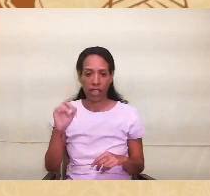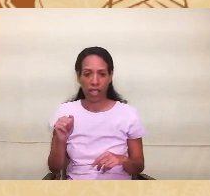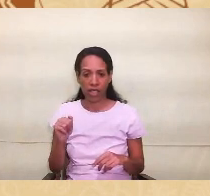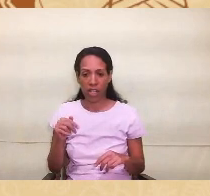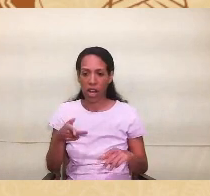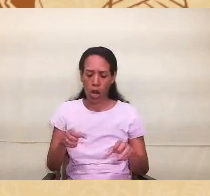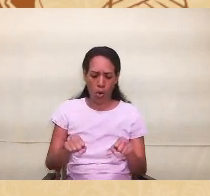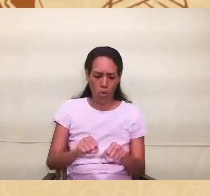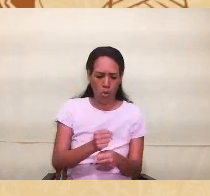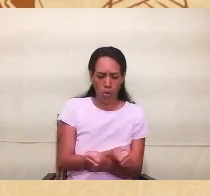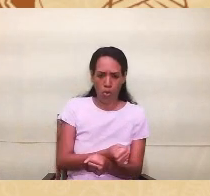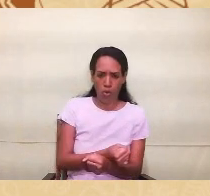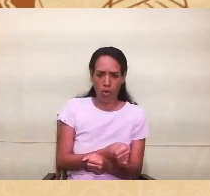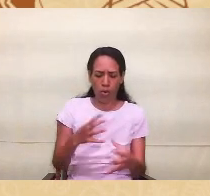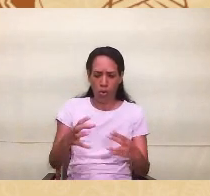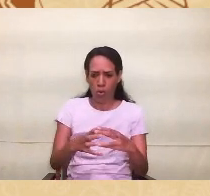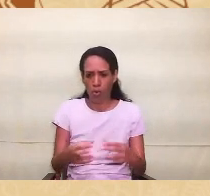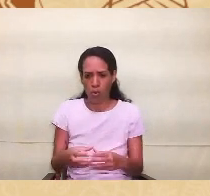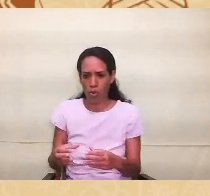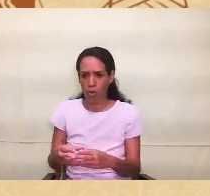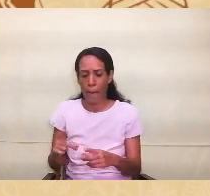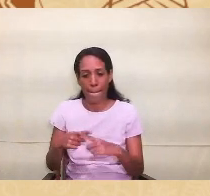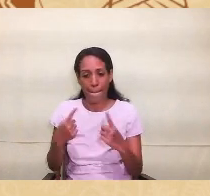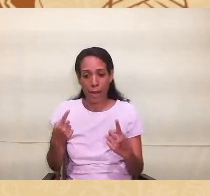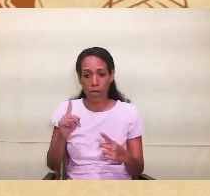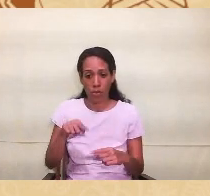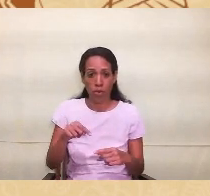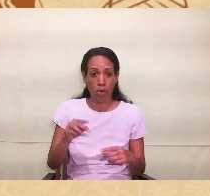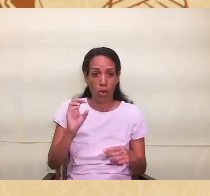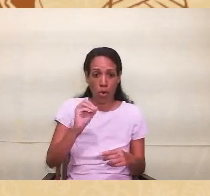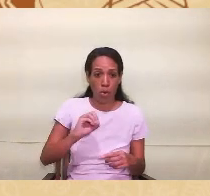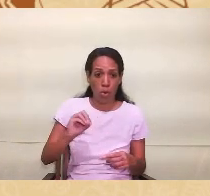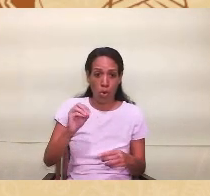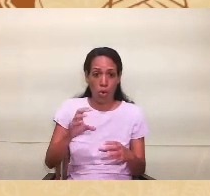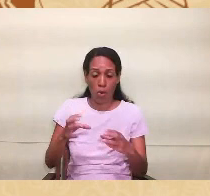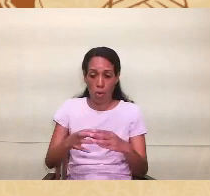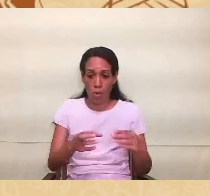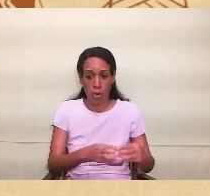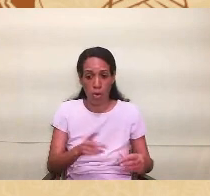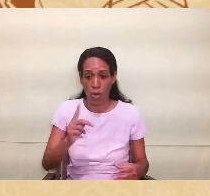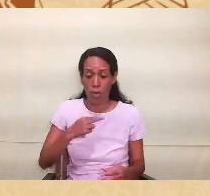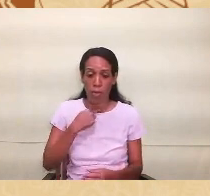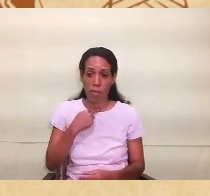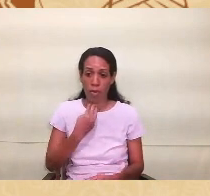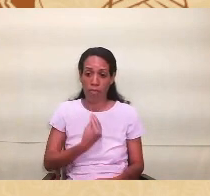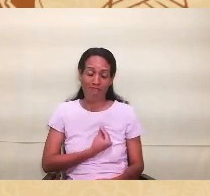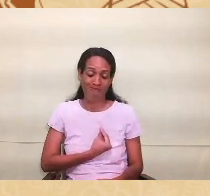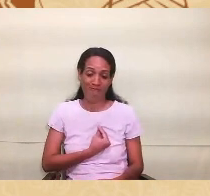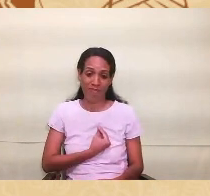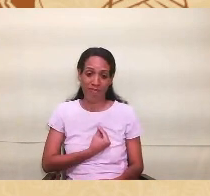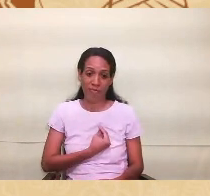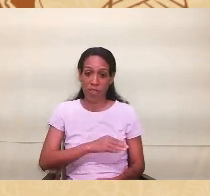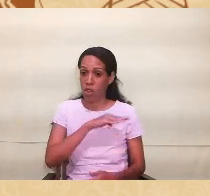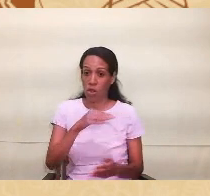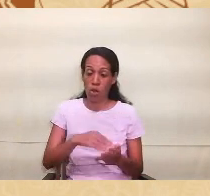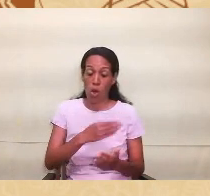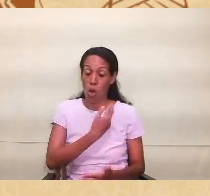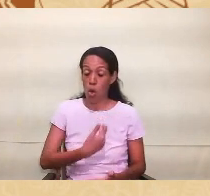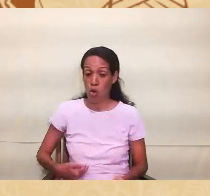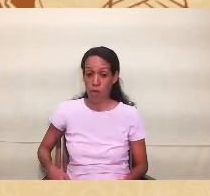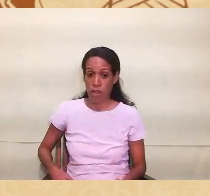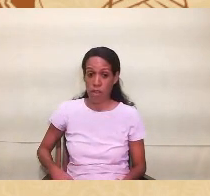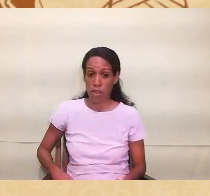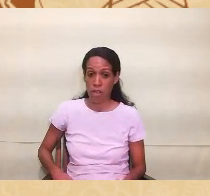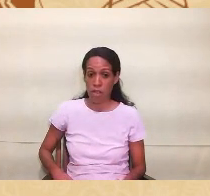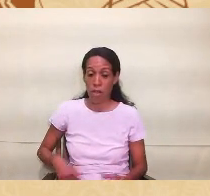compromisso com os coletivos, mas os coletivos não podem deixarem de existir e todos eles para o governo, né?